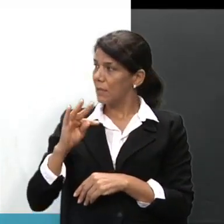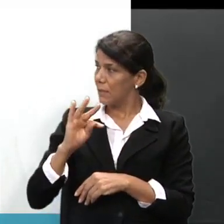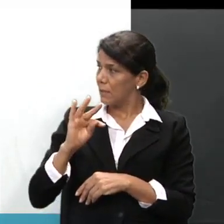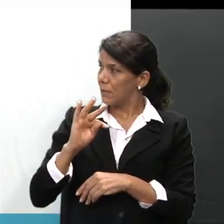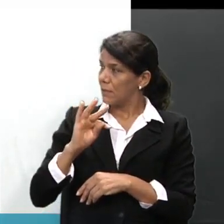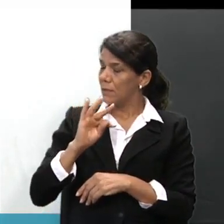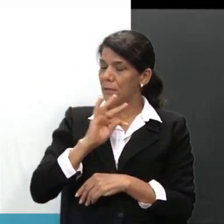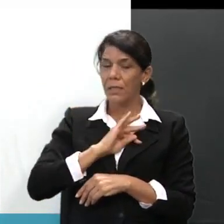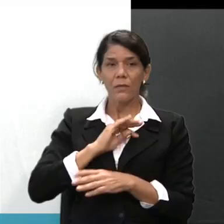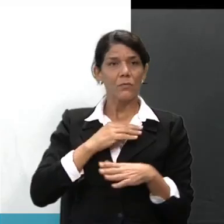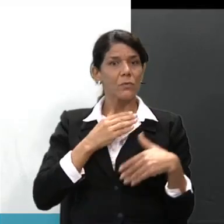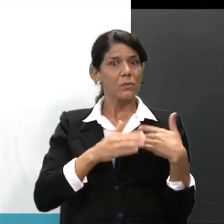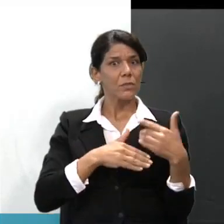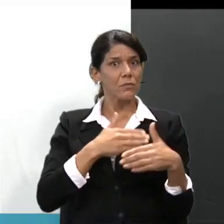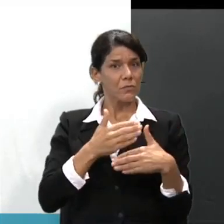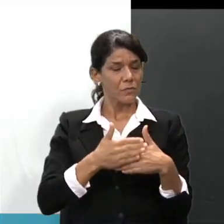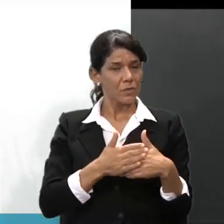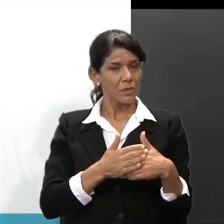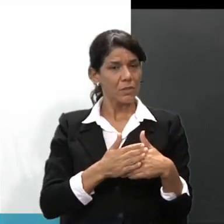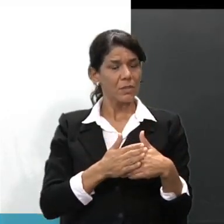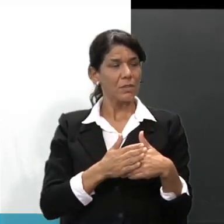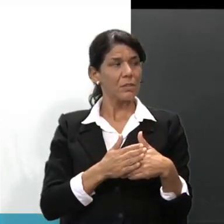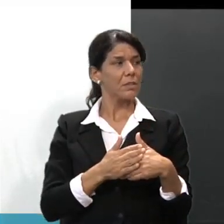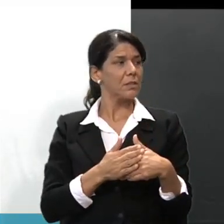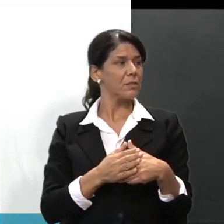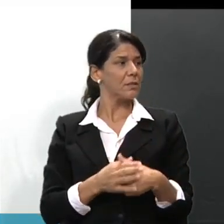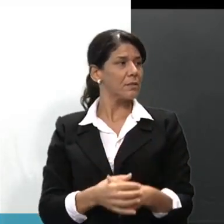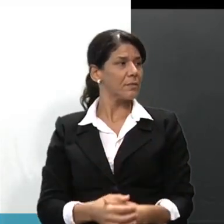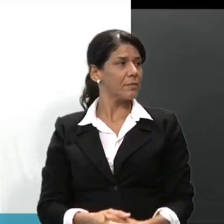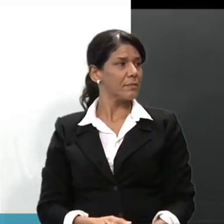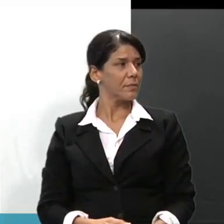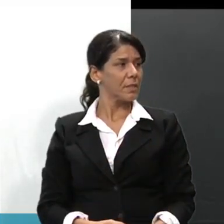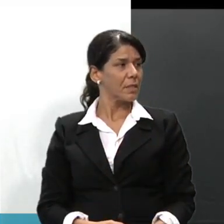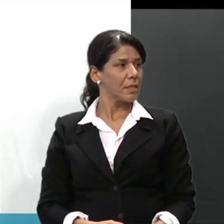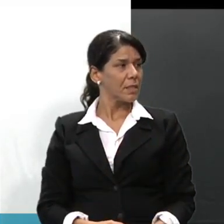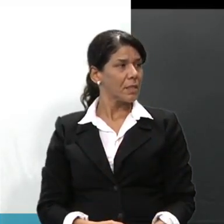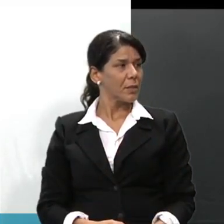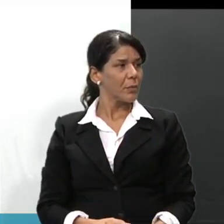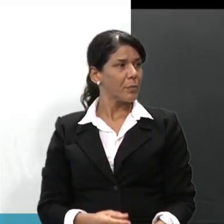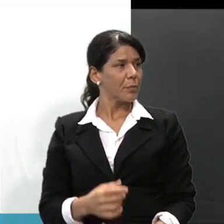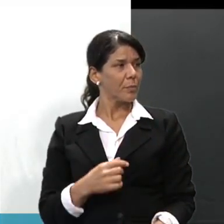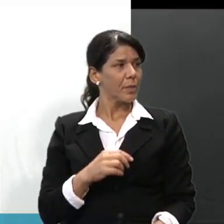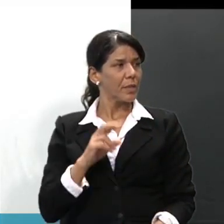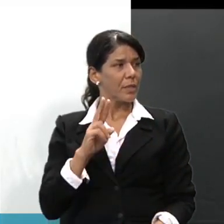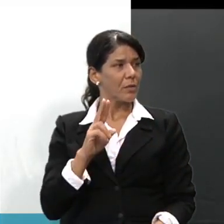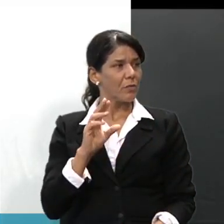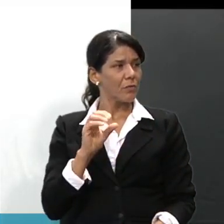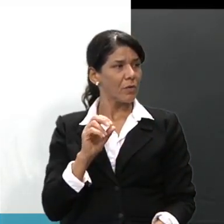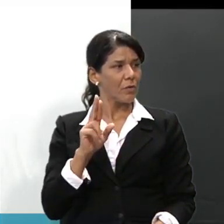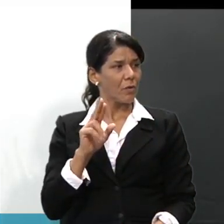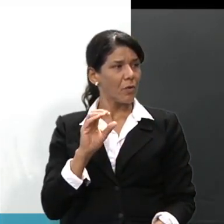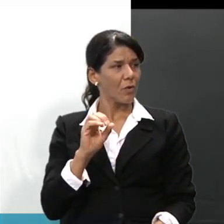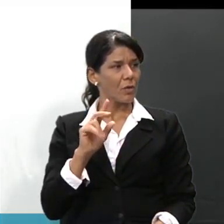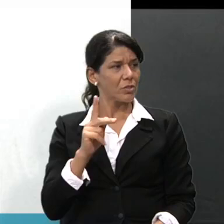foi desenvolvida pelo von Rochester, por isso a técnica chama